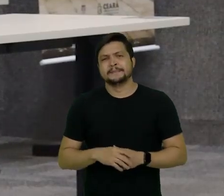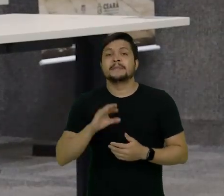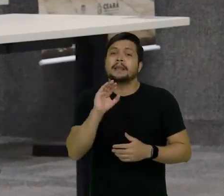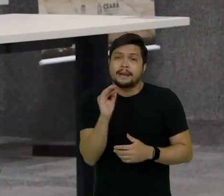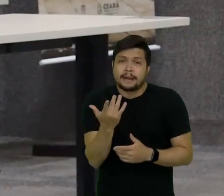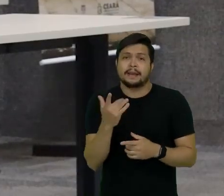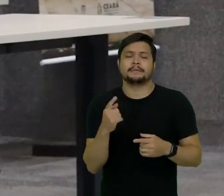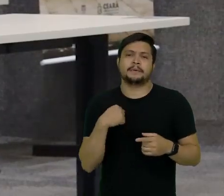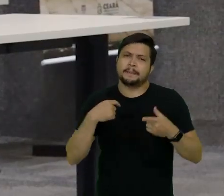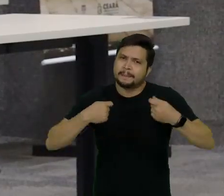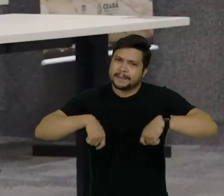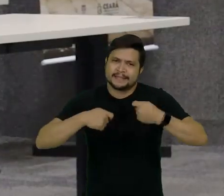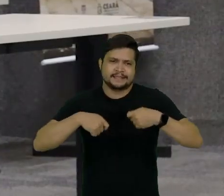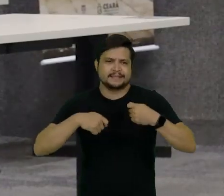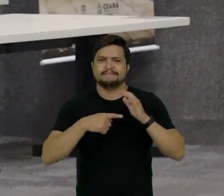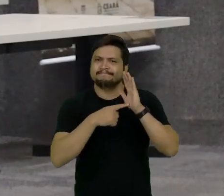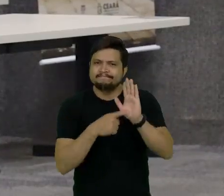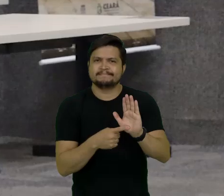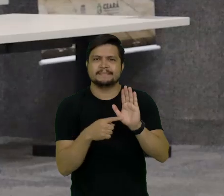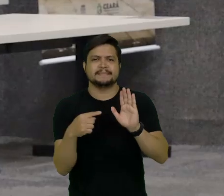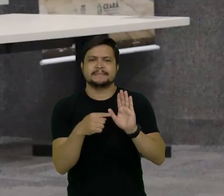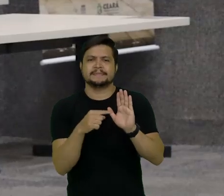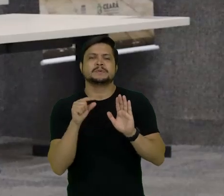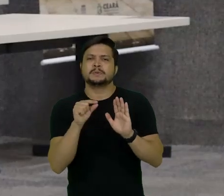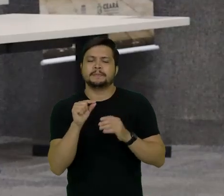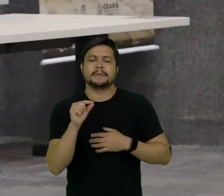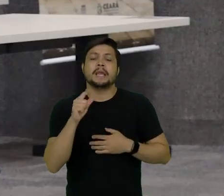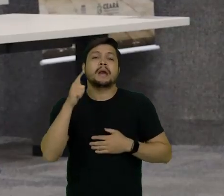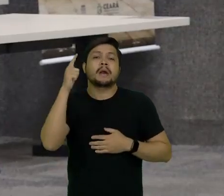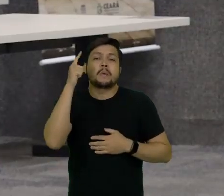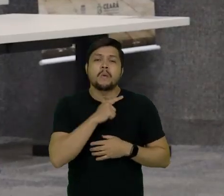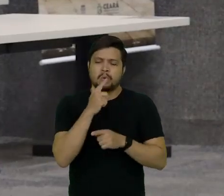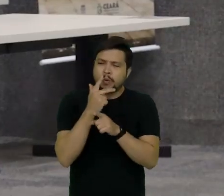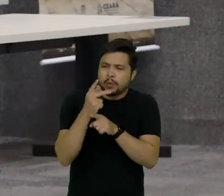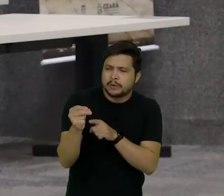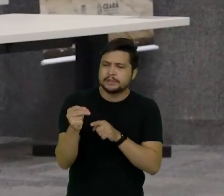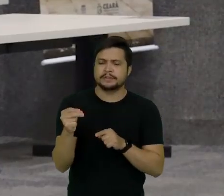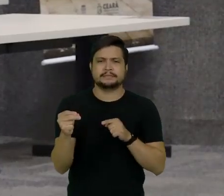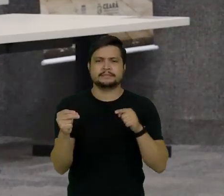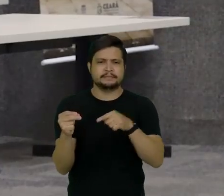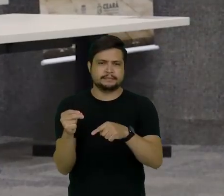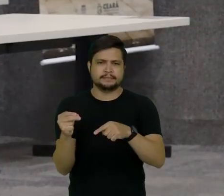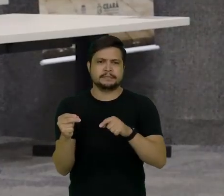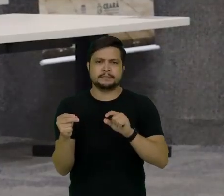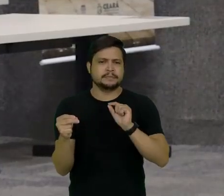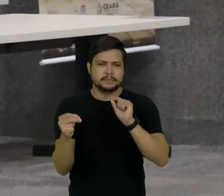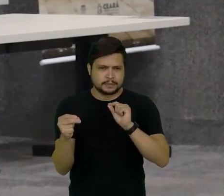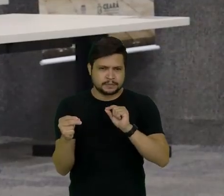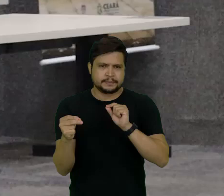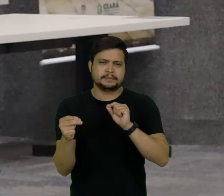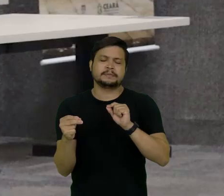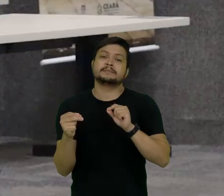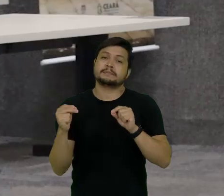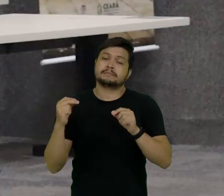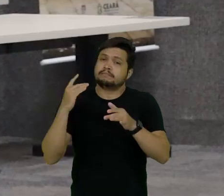muito bacana. E eu não poderia deixar de registrar que essa conquista, ela